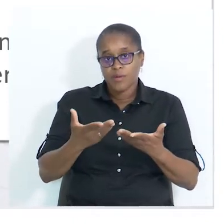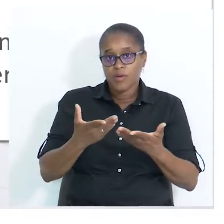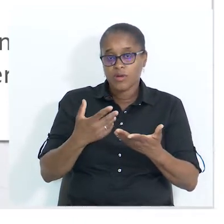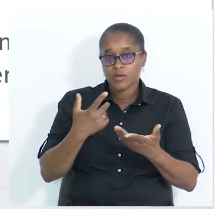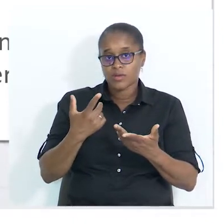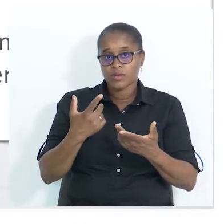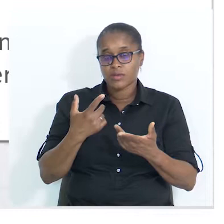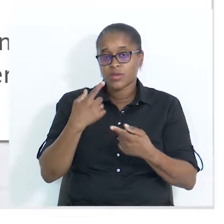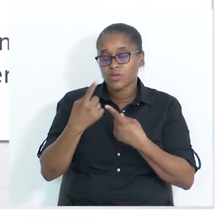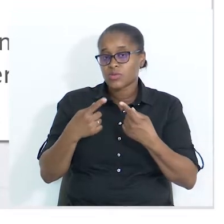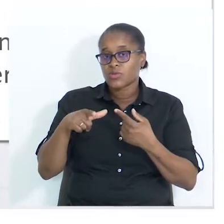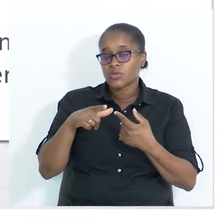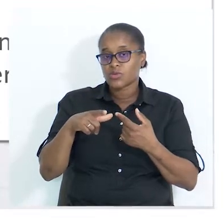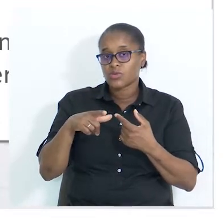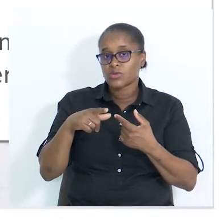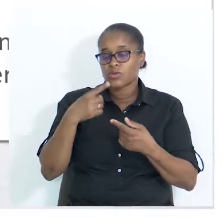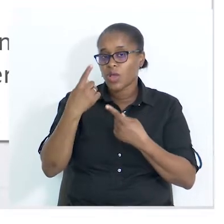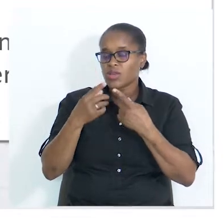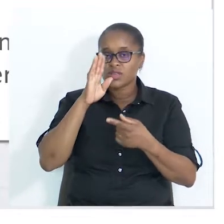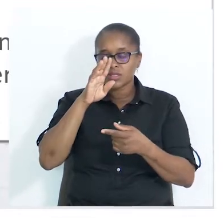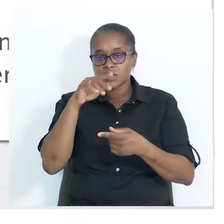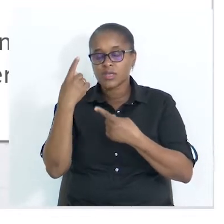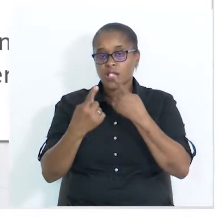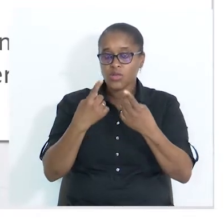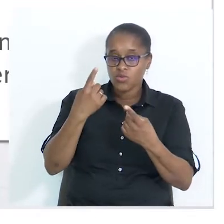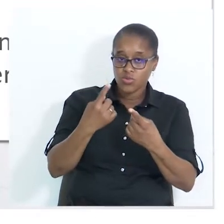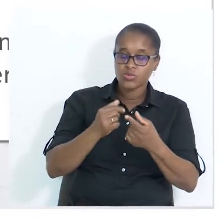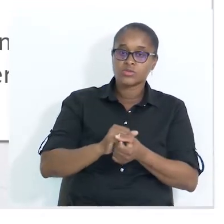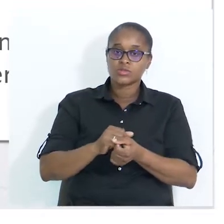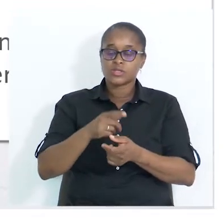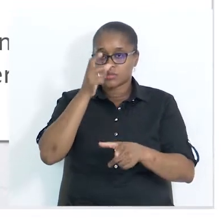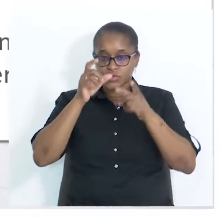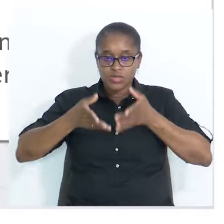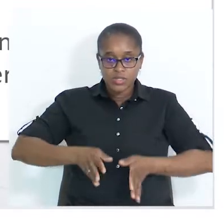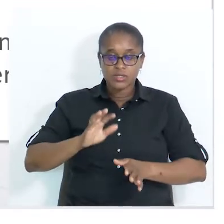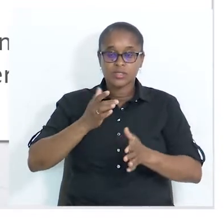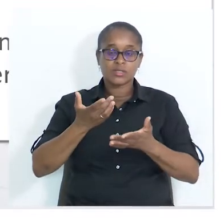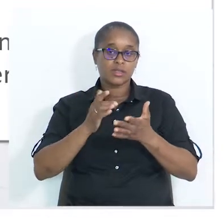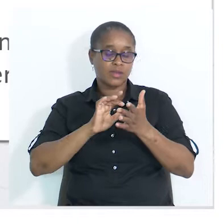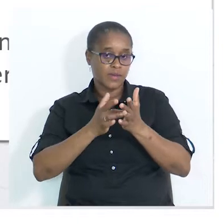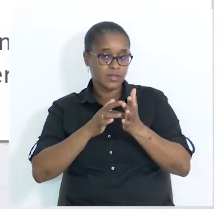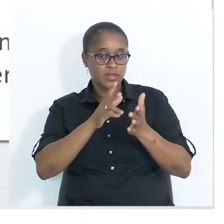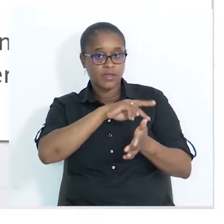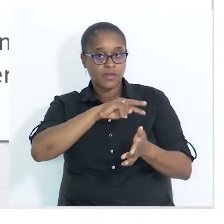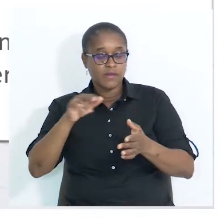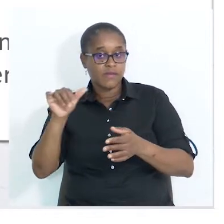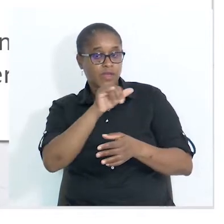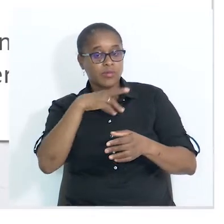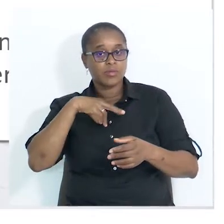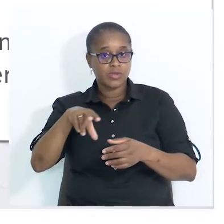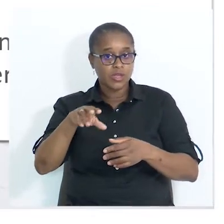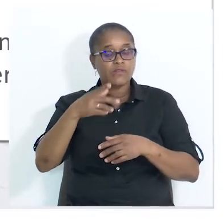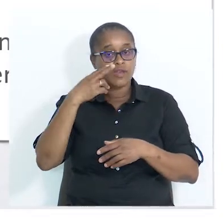ao deslocares, ou então se um brasileiro deslocar até Portugal, vai falar a sua forma